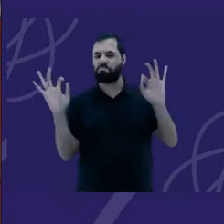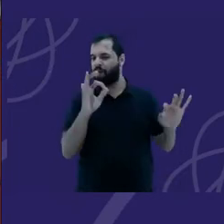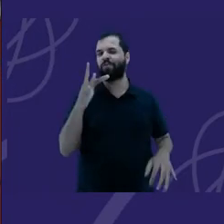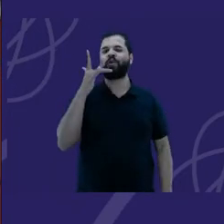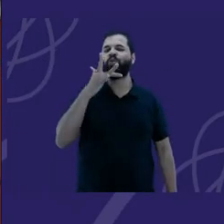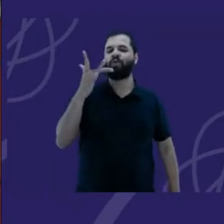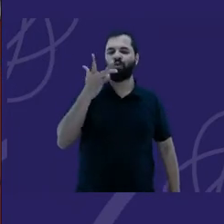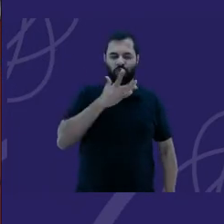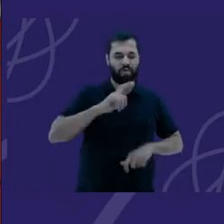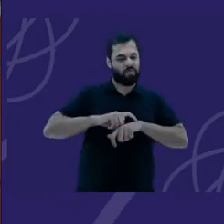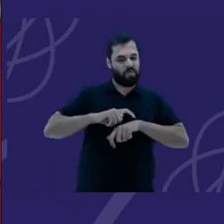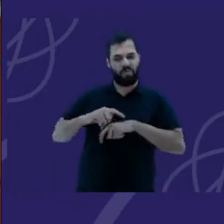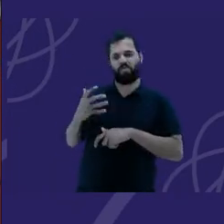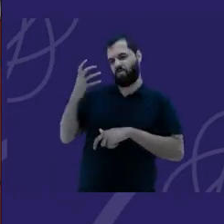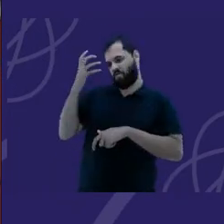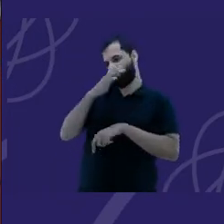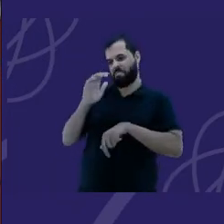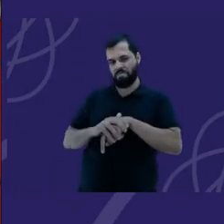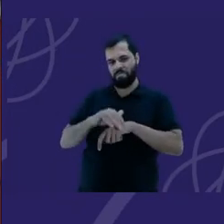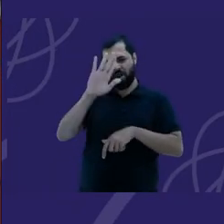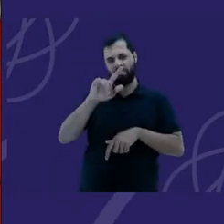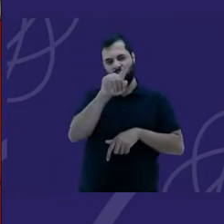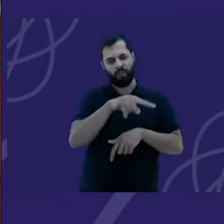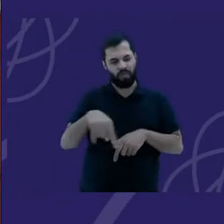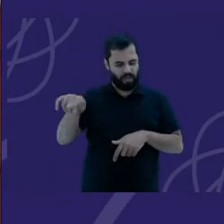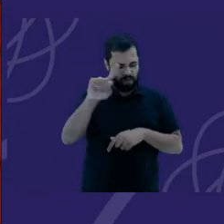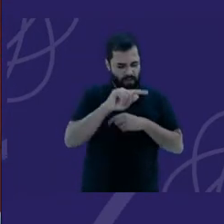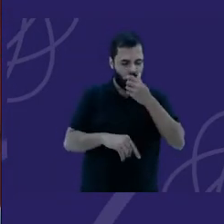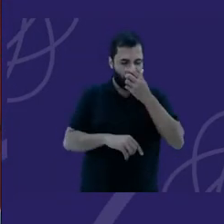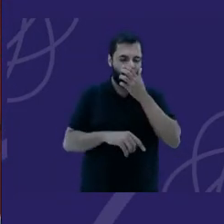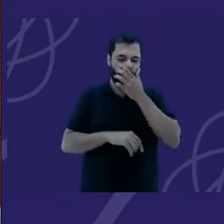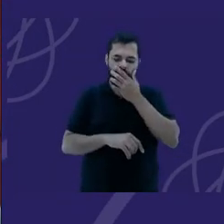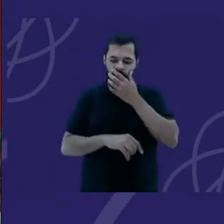mais música para vocês.